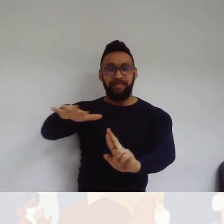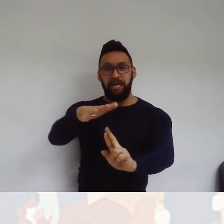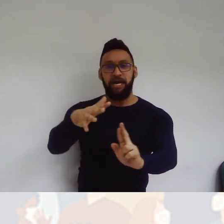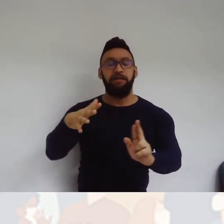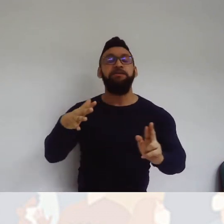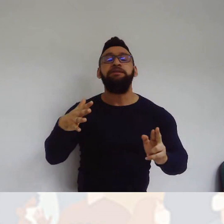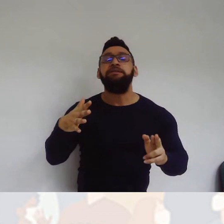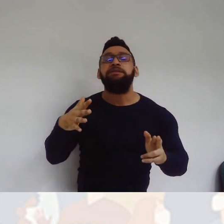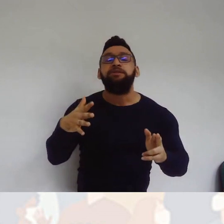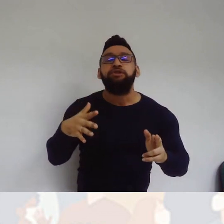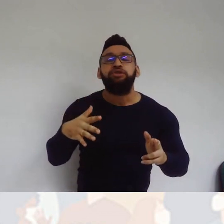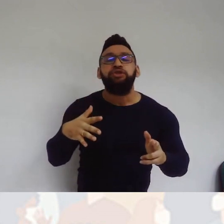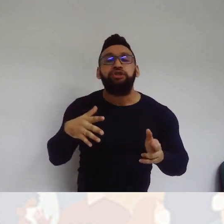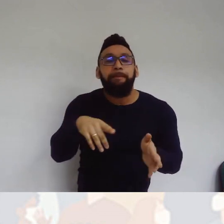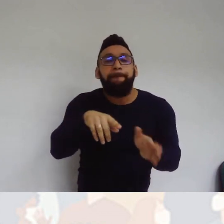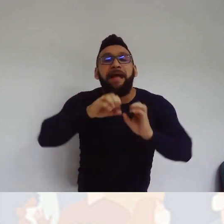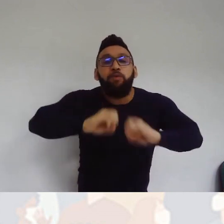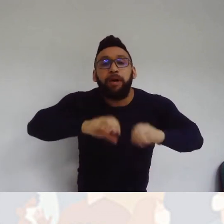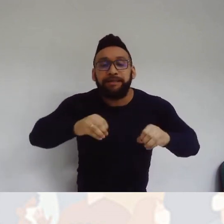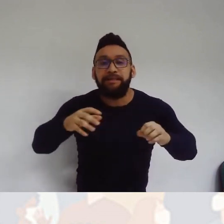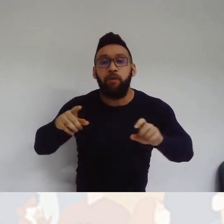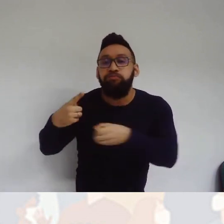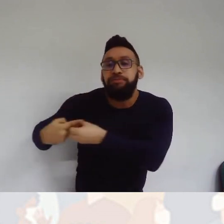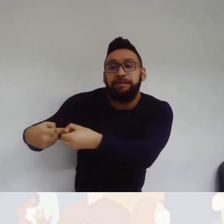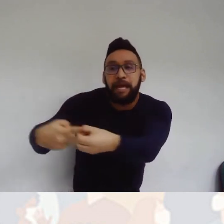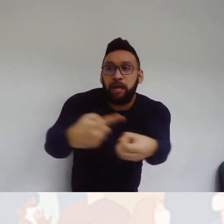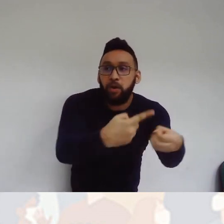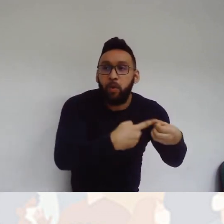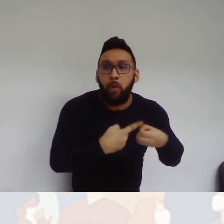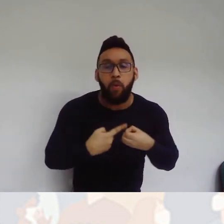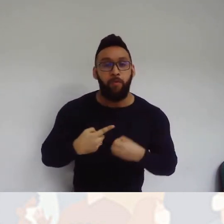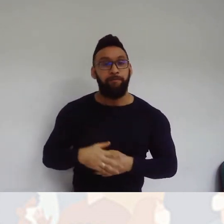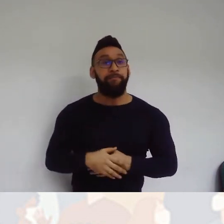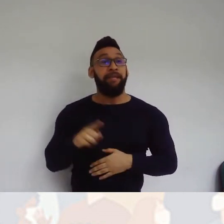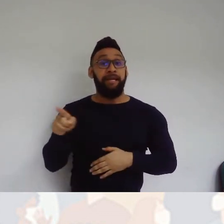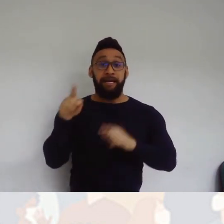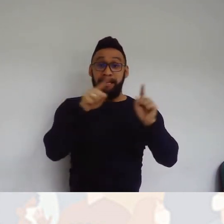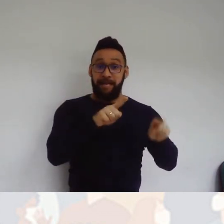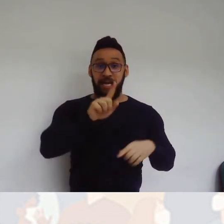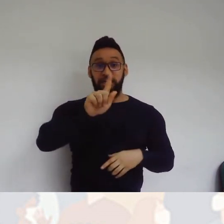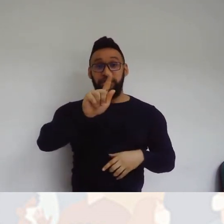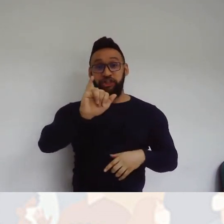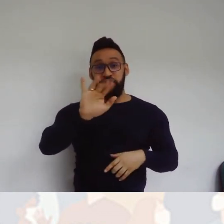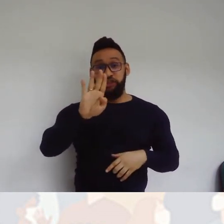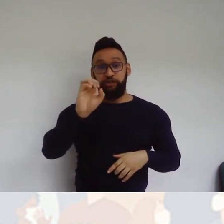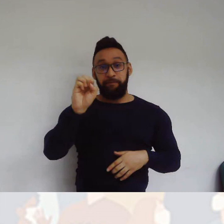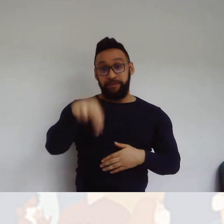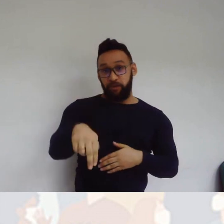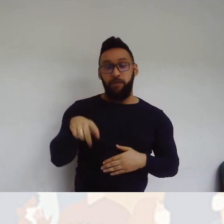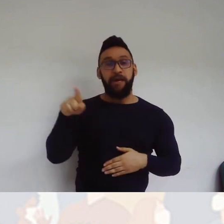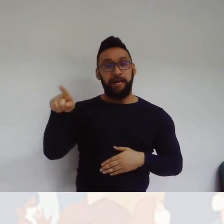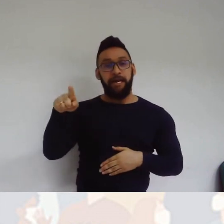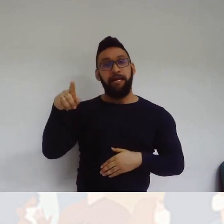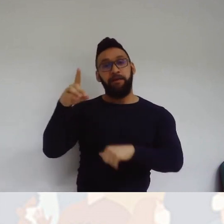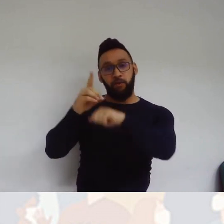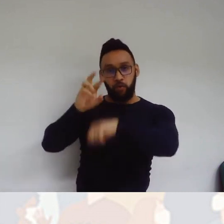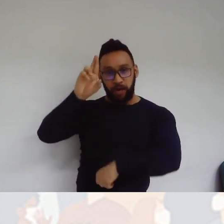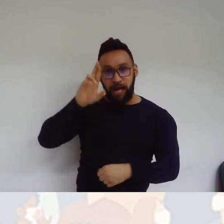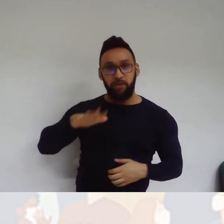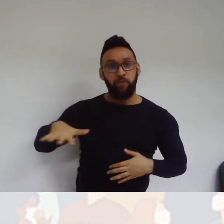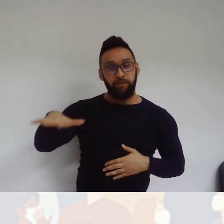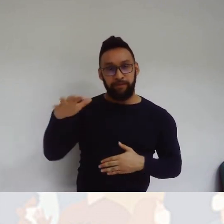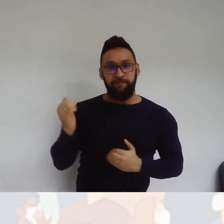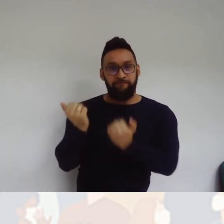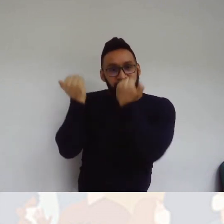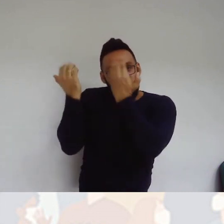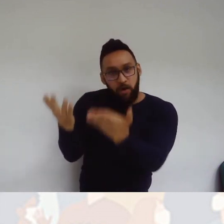campo, o trabalho da professora Sandra. O Gibson também, que está fazendo doutorado na Universidade de East Anglia e está pesquisando o MST, veio